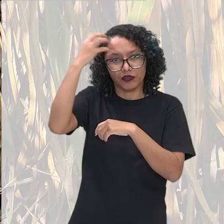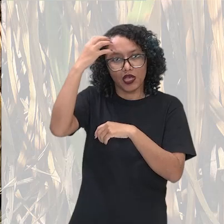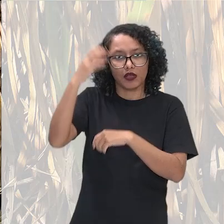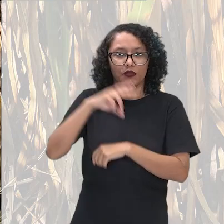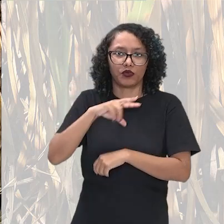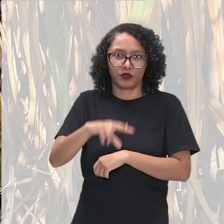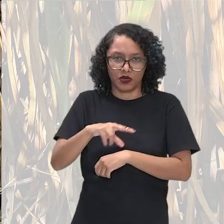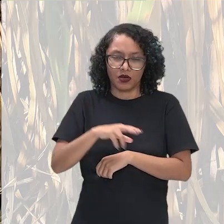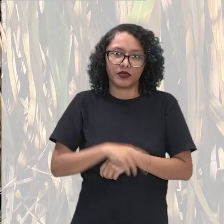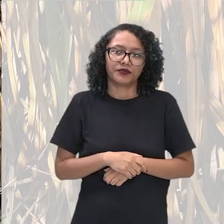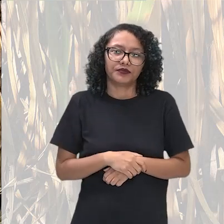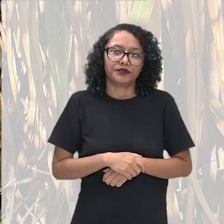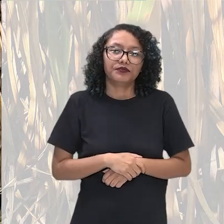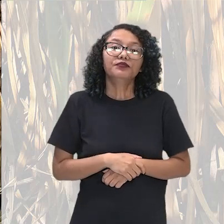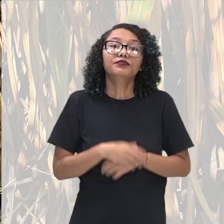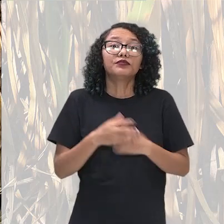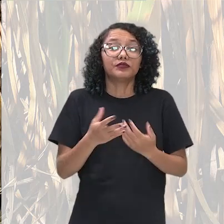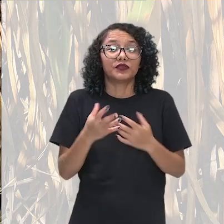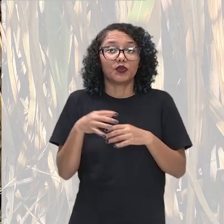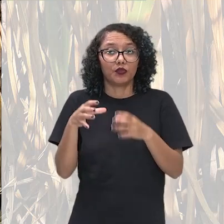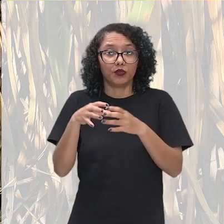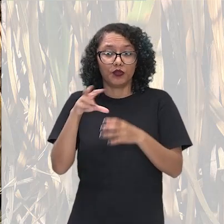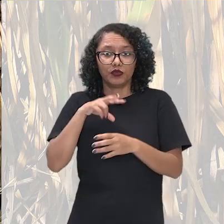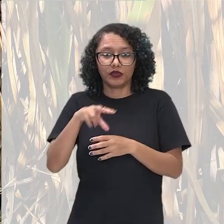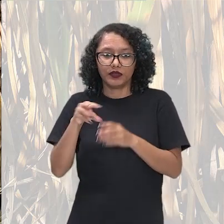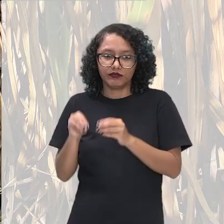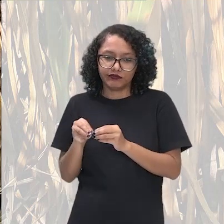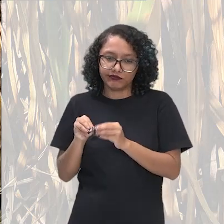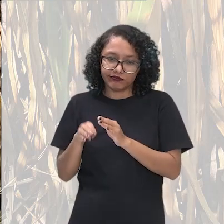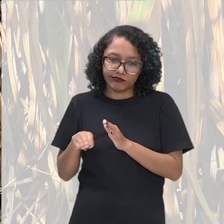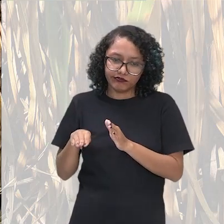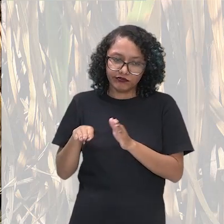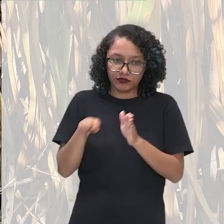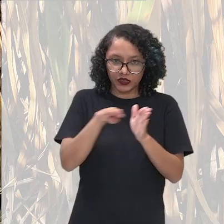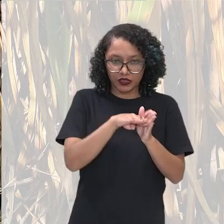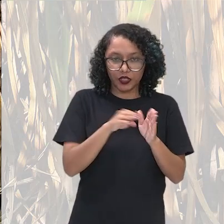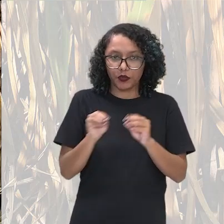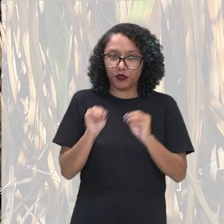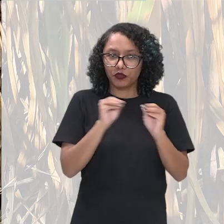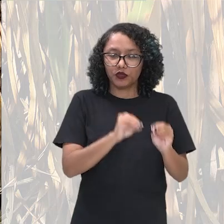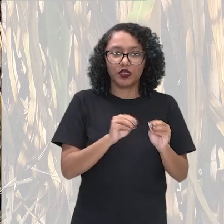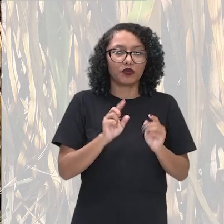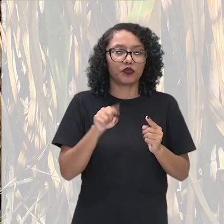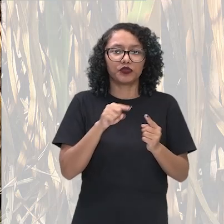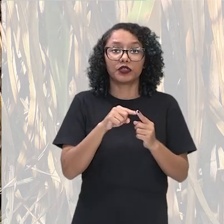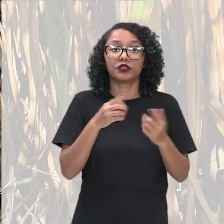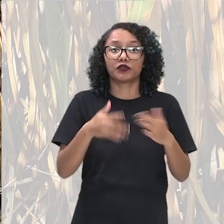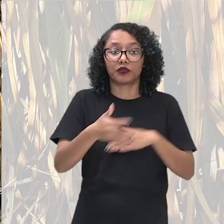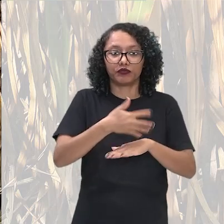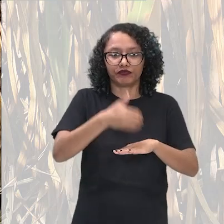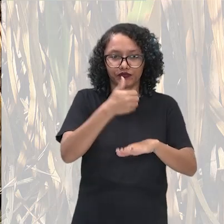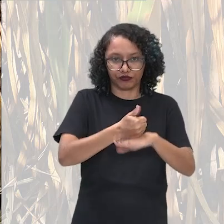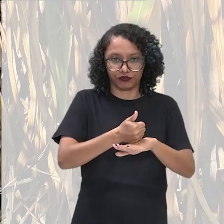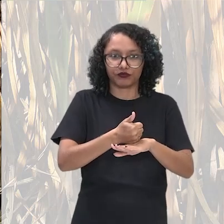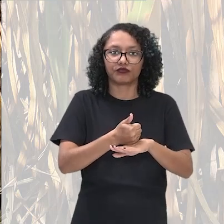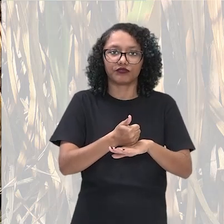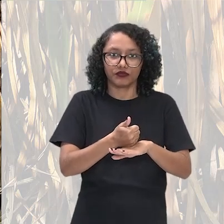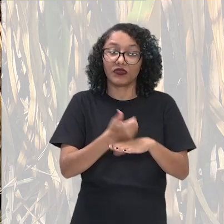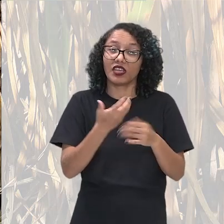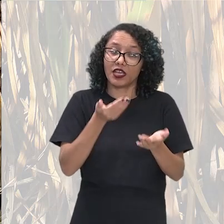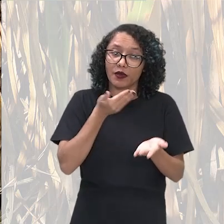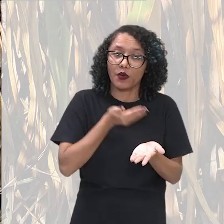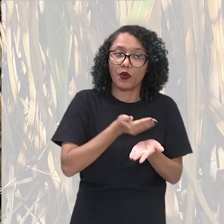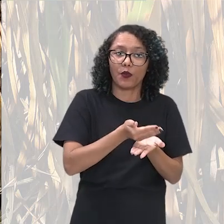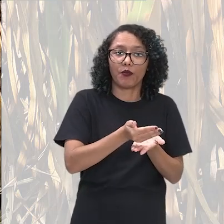Os portugueses vão vir para cá com a finalidade de colonizar o território, e ela vai ser introduzida aqui